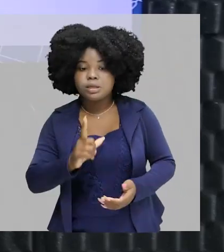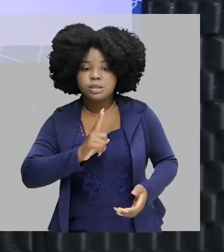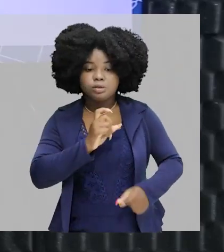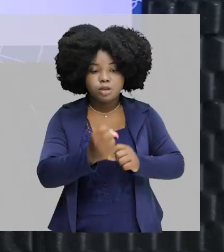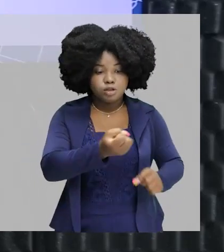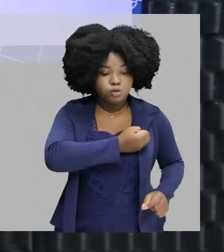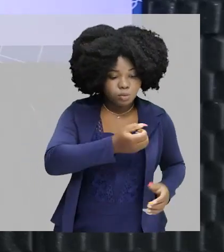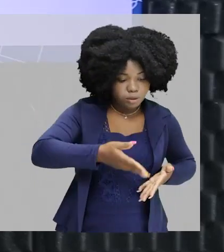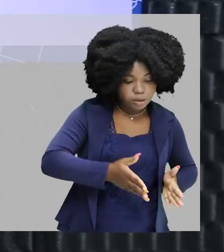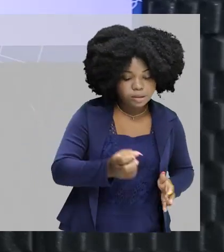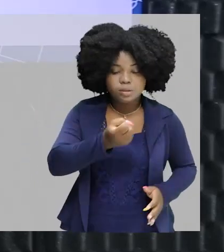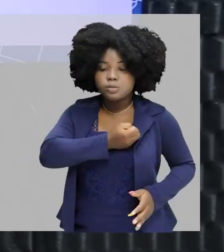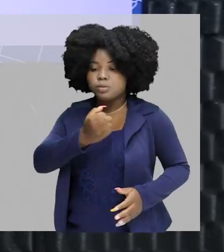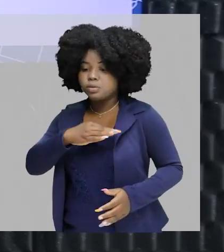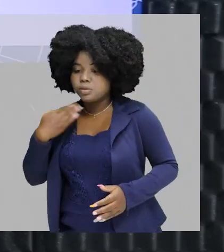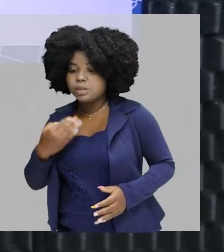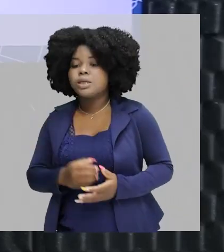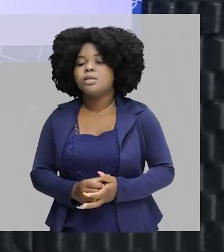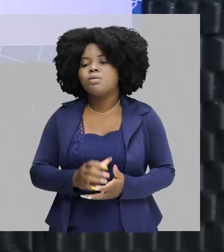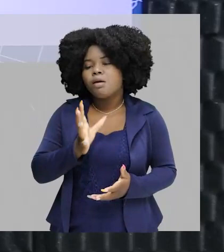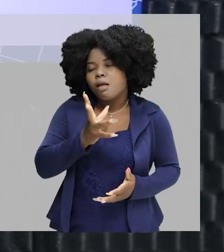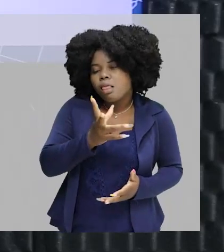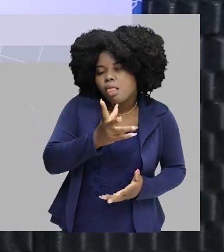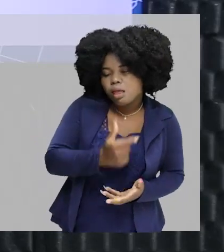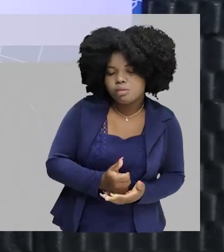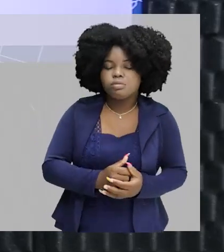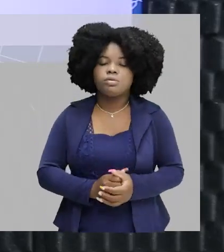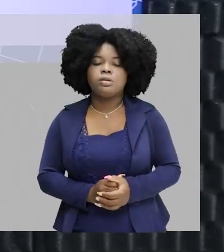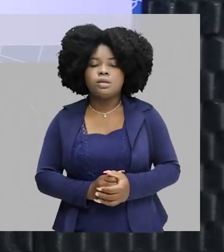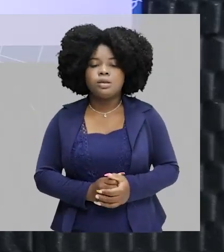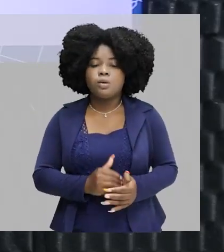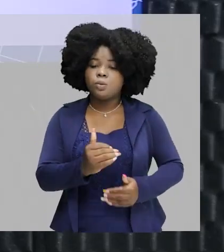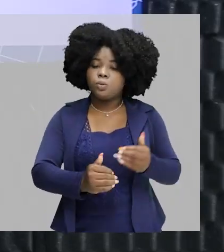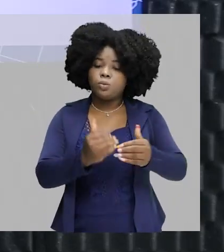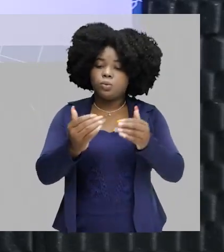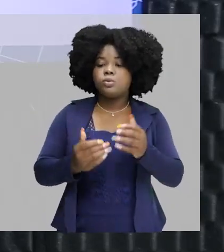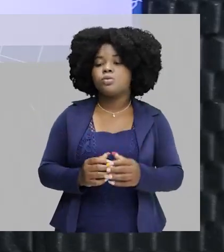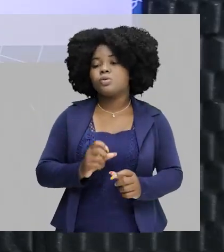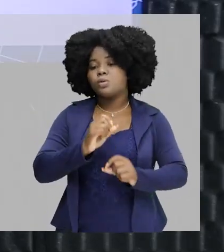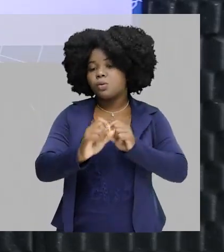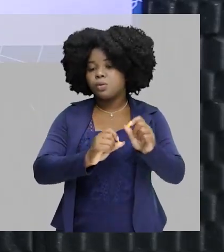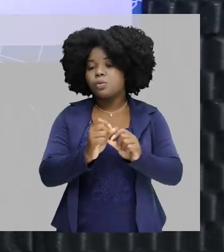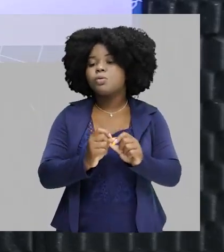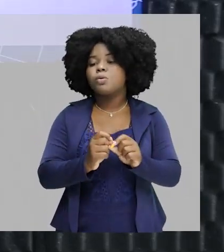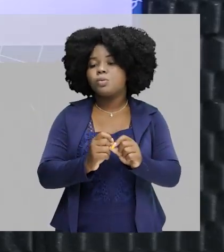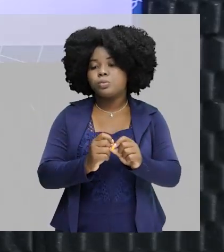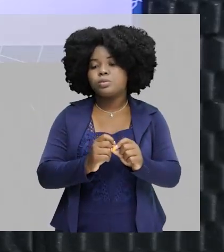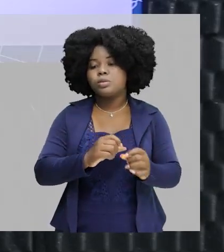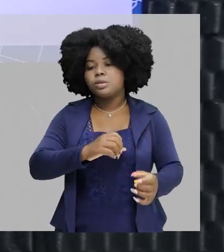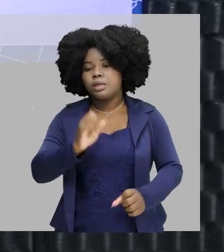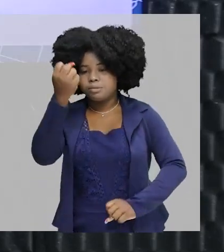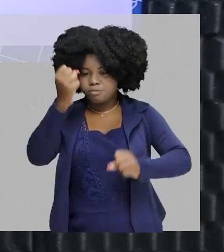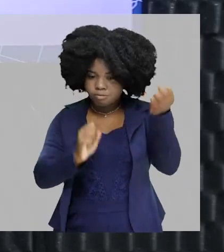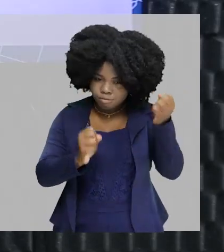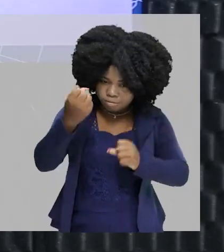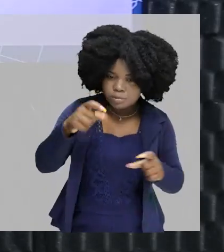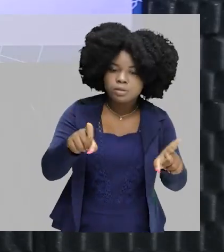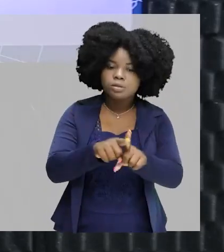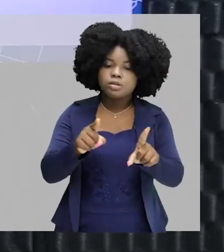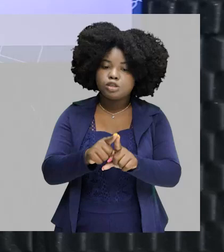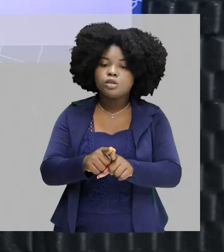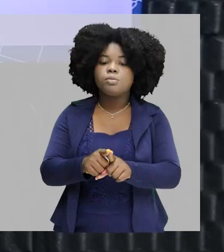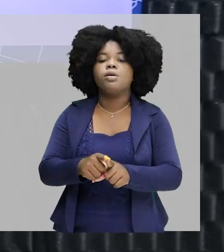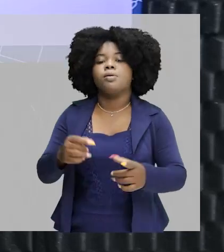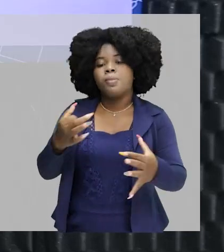Resultado, a população crescia em um ritmo bem lento. Tá? Com o advento das revoluções industriais, da urbanização e, no primeiro momento, a melhora